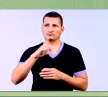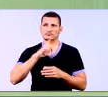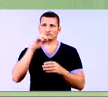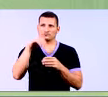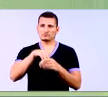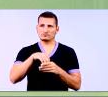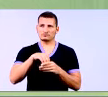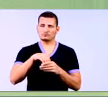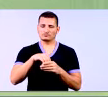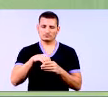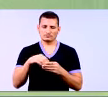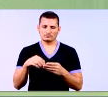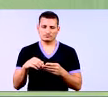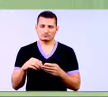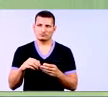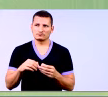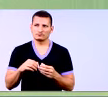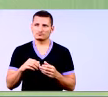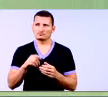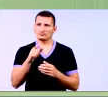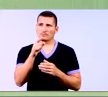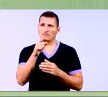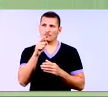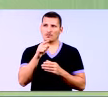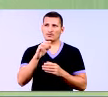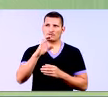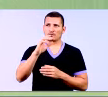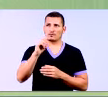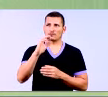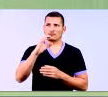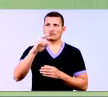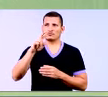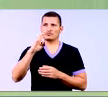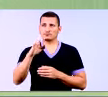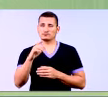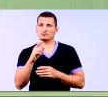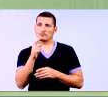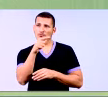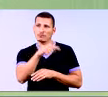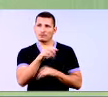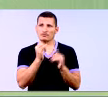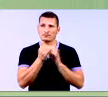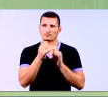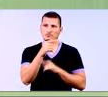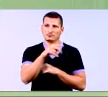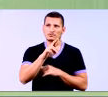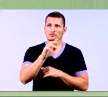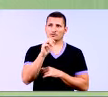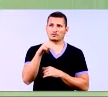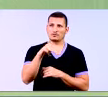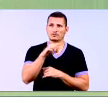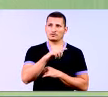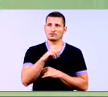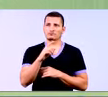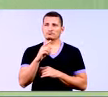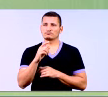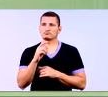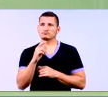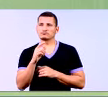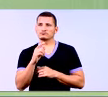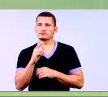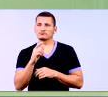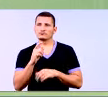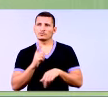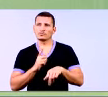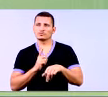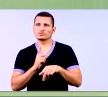CPU. E essa memória cache, ela vai buscar as informações lá na memória RAM, ela não vai buscar toda hora lá, ela vai em busca